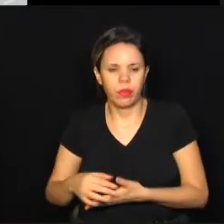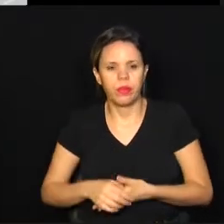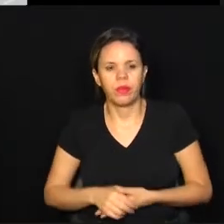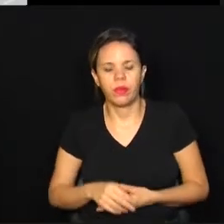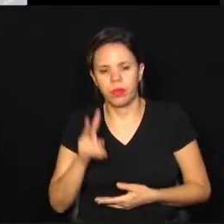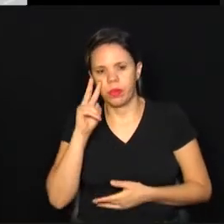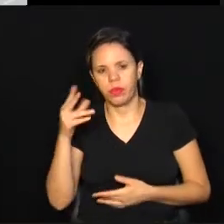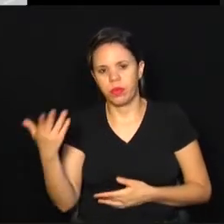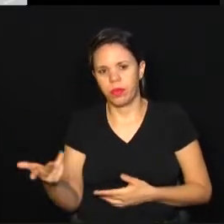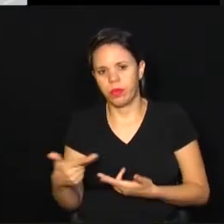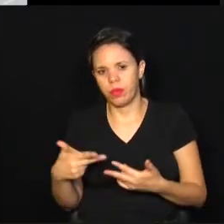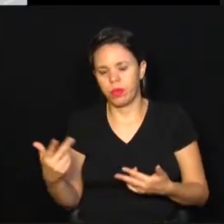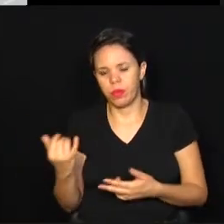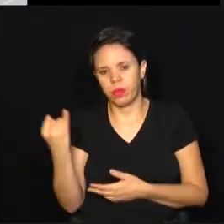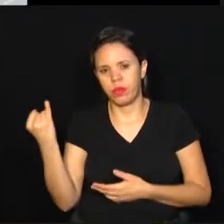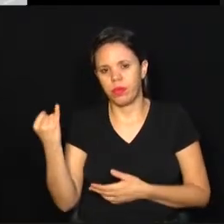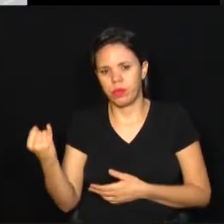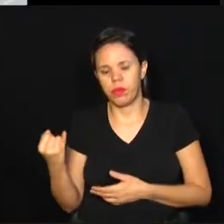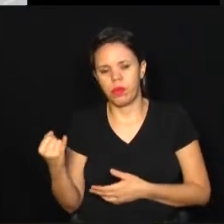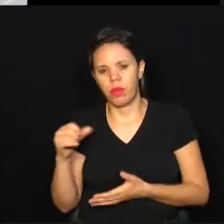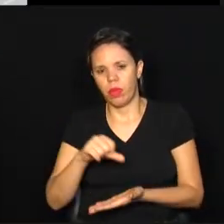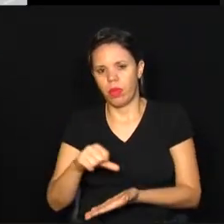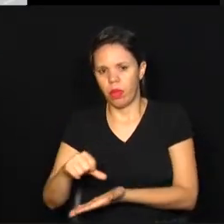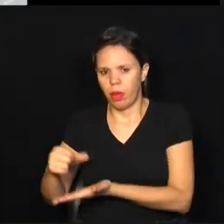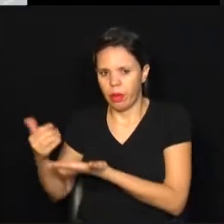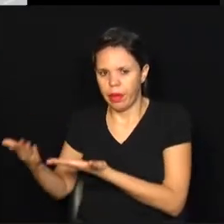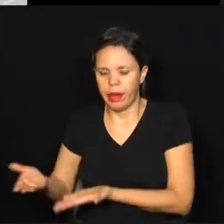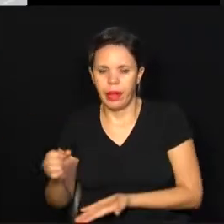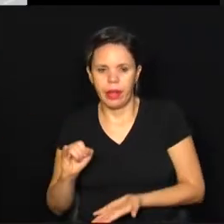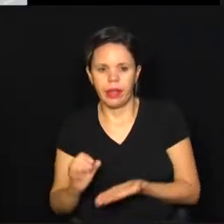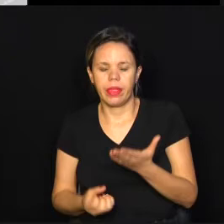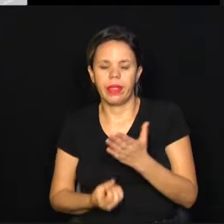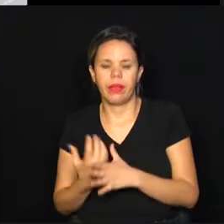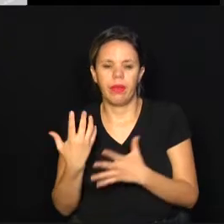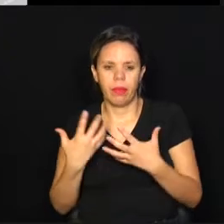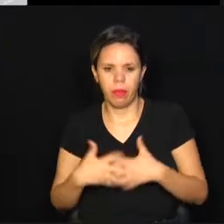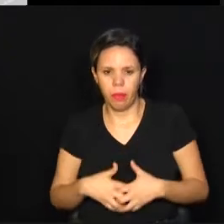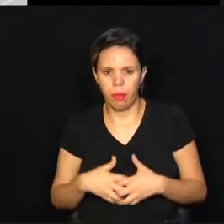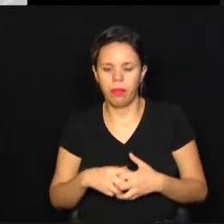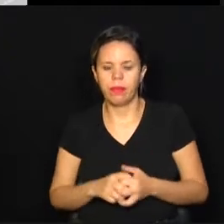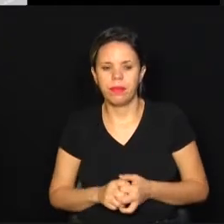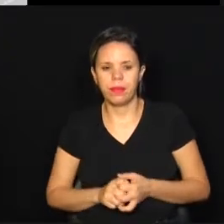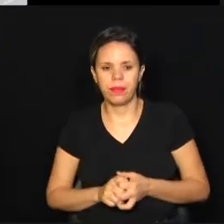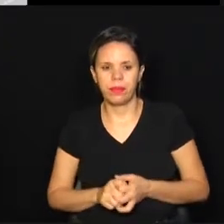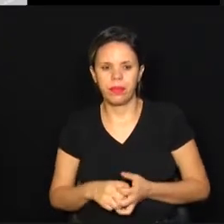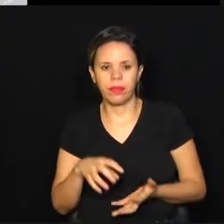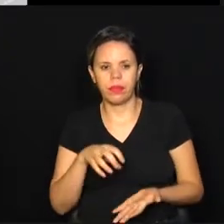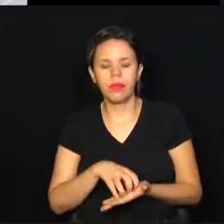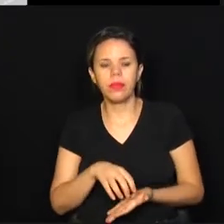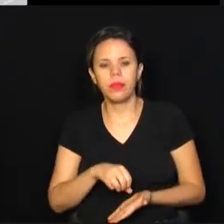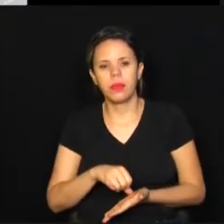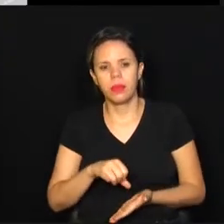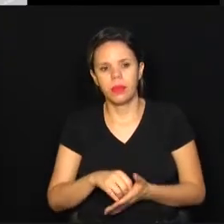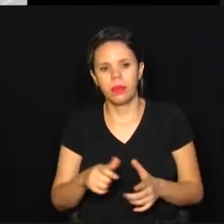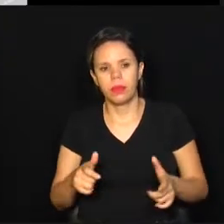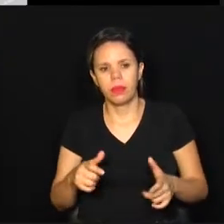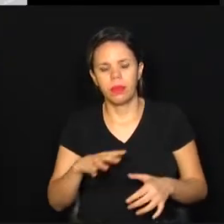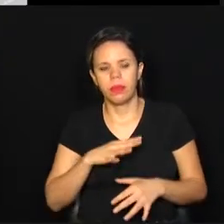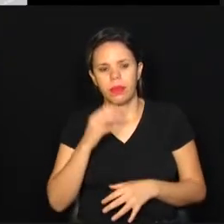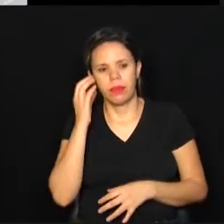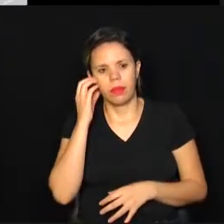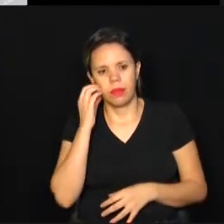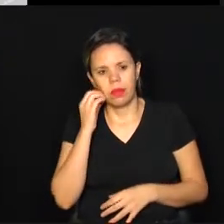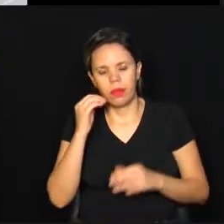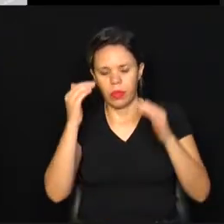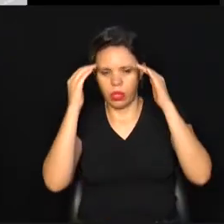que coisa importante para essa região, se isso se torna, né, uma centralidade macrometropolitana. E ela